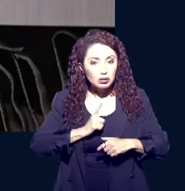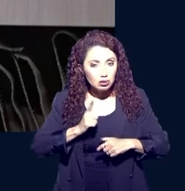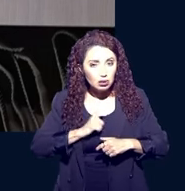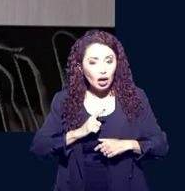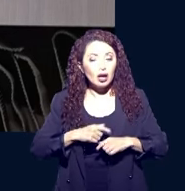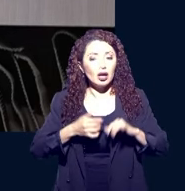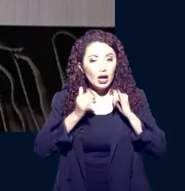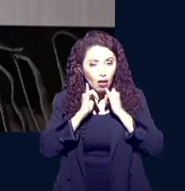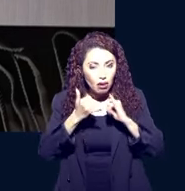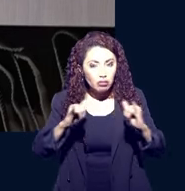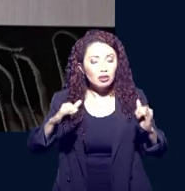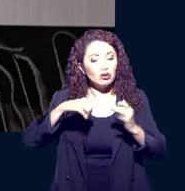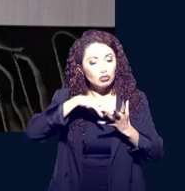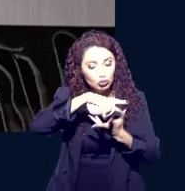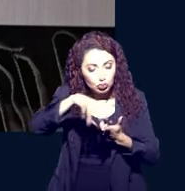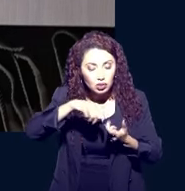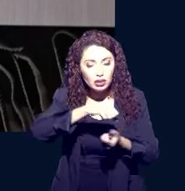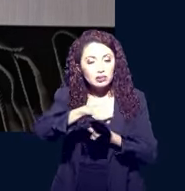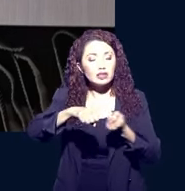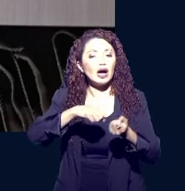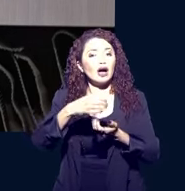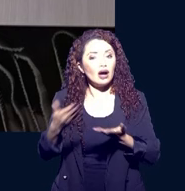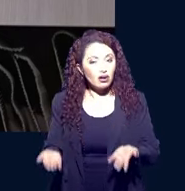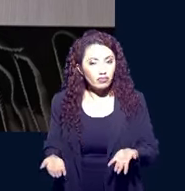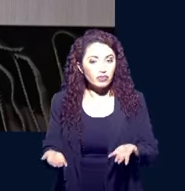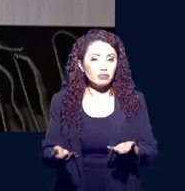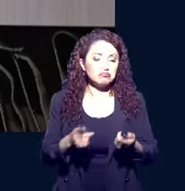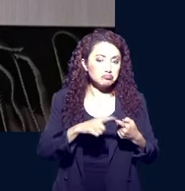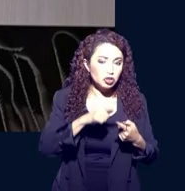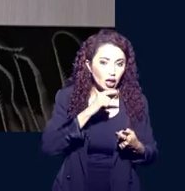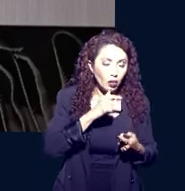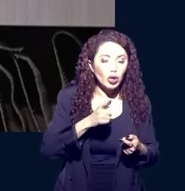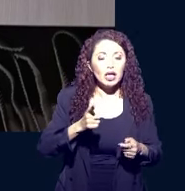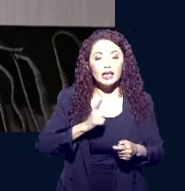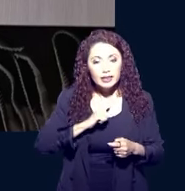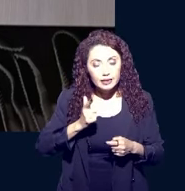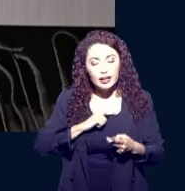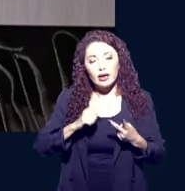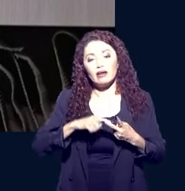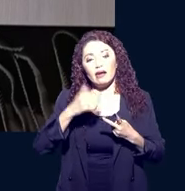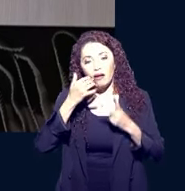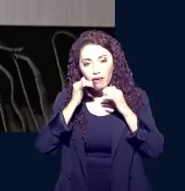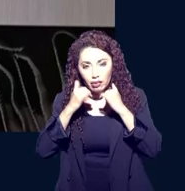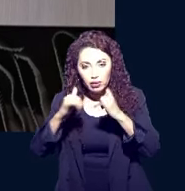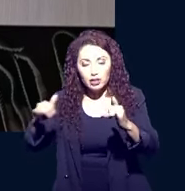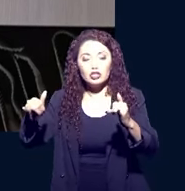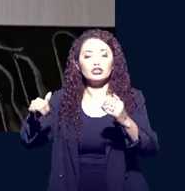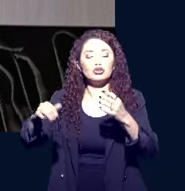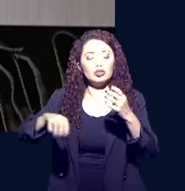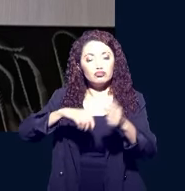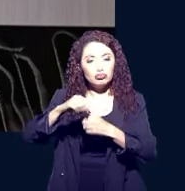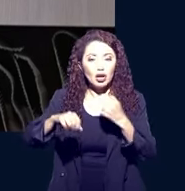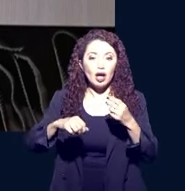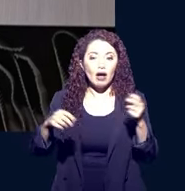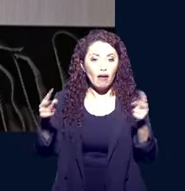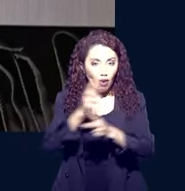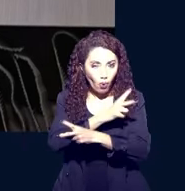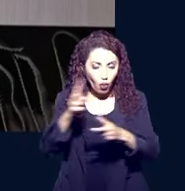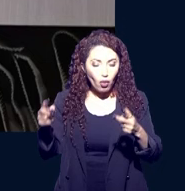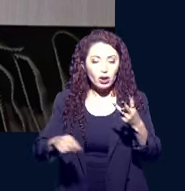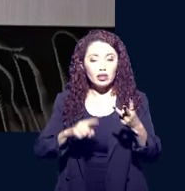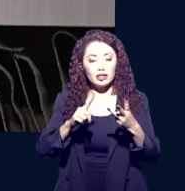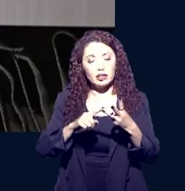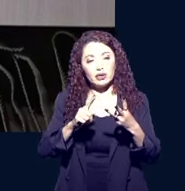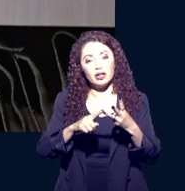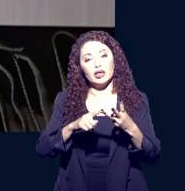base hidráulica o Brasil tem fontes renováveis de energia eólica biomassa e